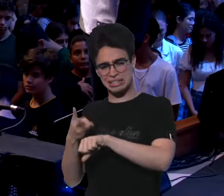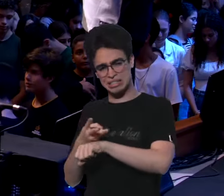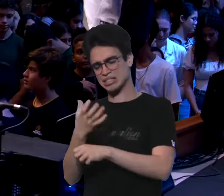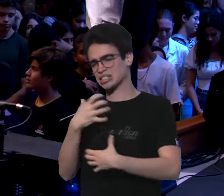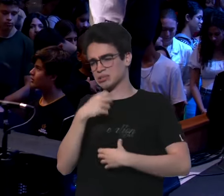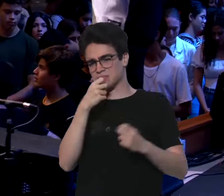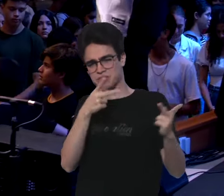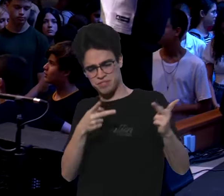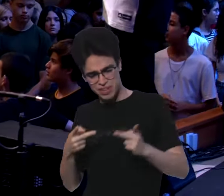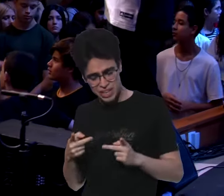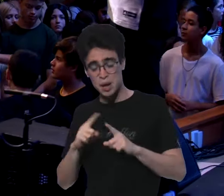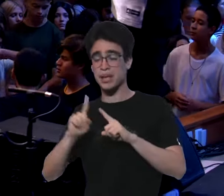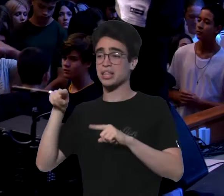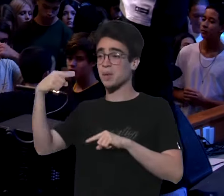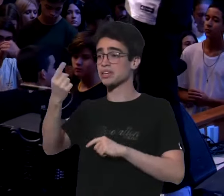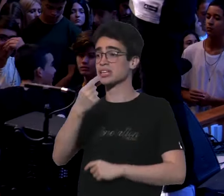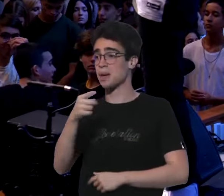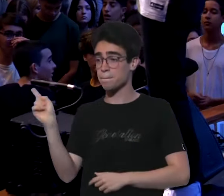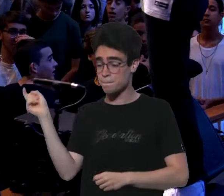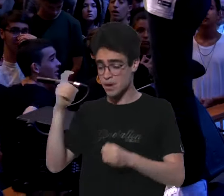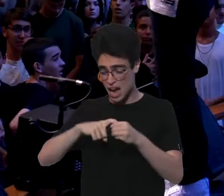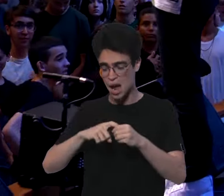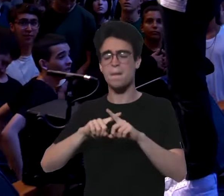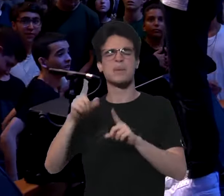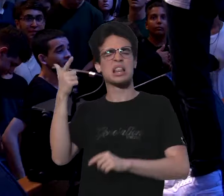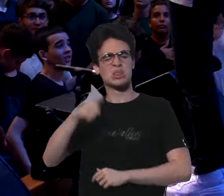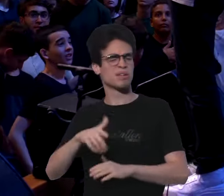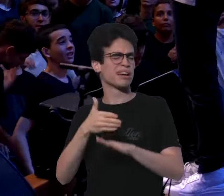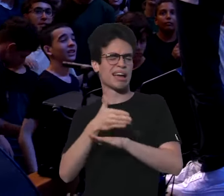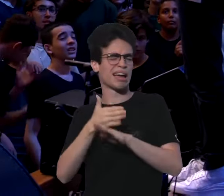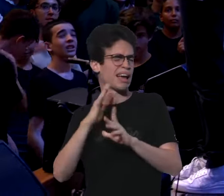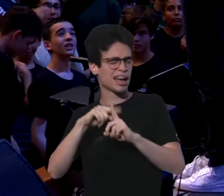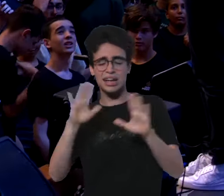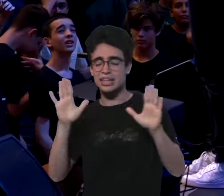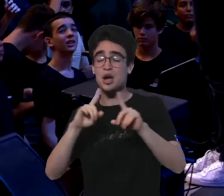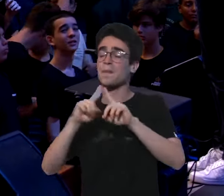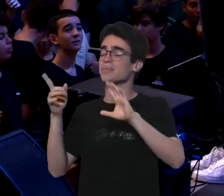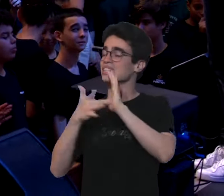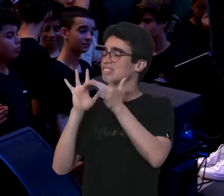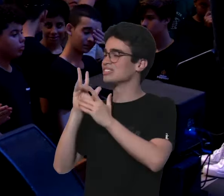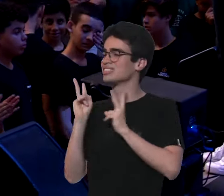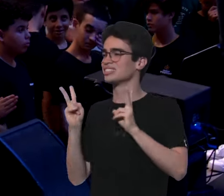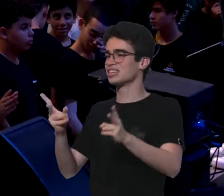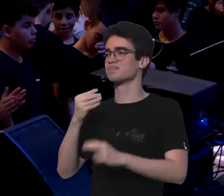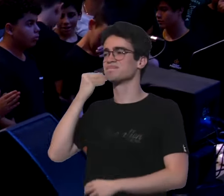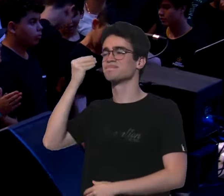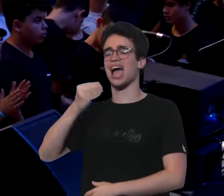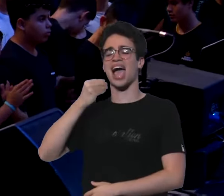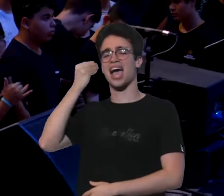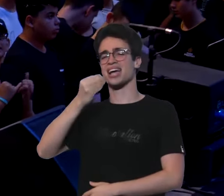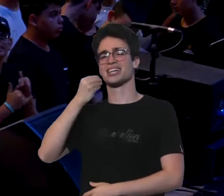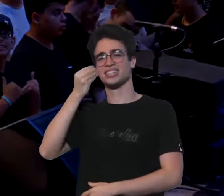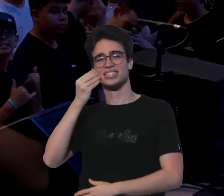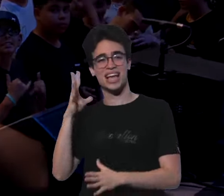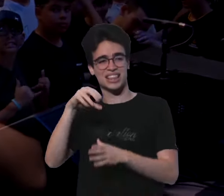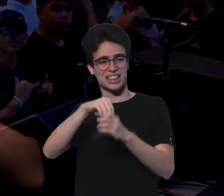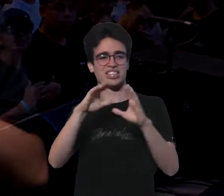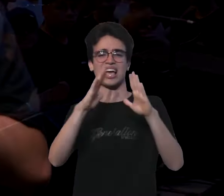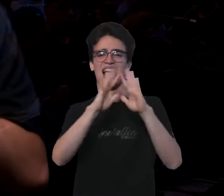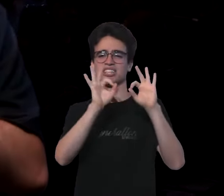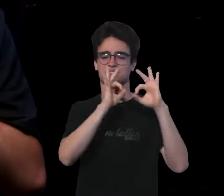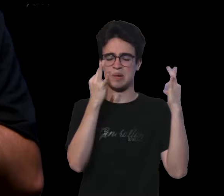do que isso, voltar semana que vem, e mais do que voltar na igreja, que eles vivam a igreja todos os dias, na sua presença em casa,